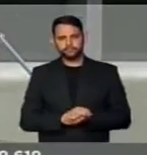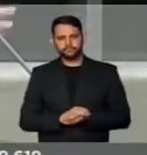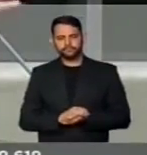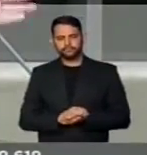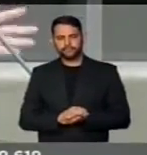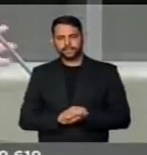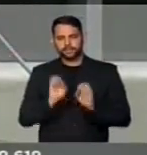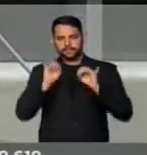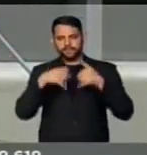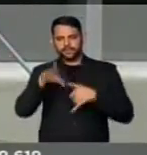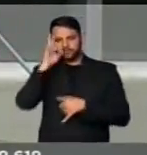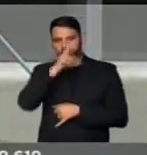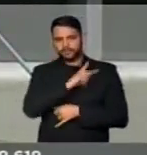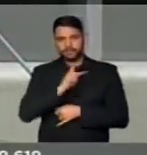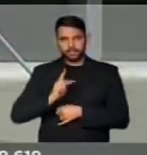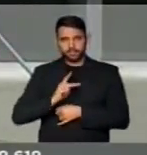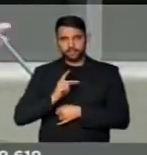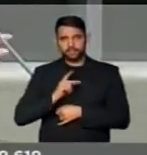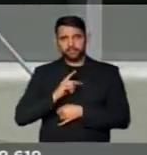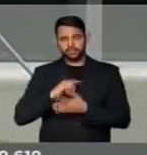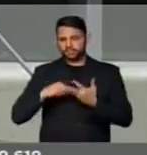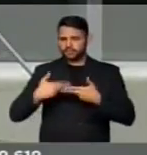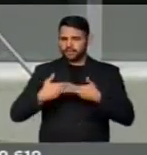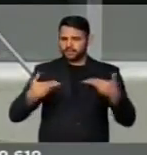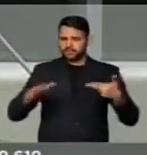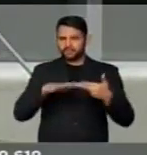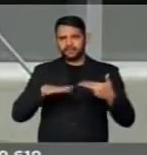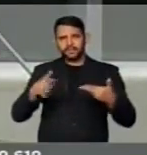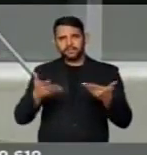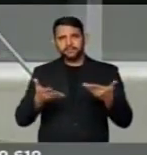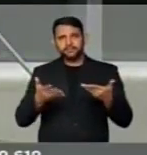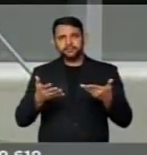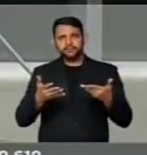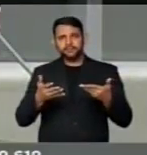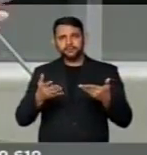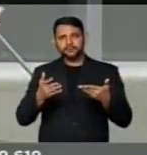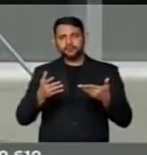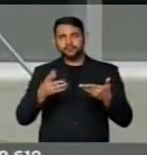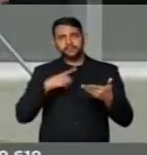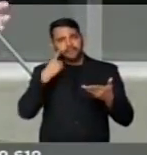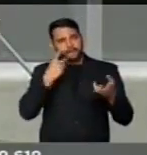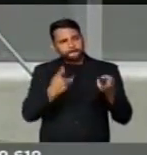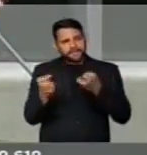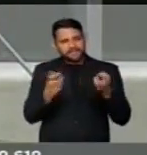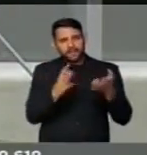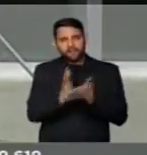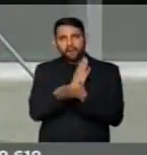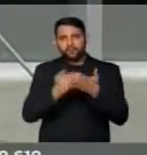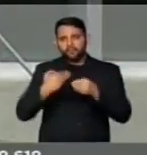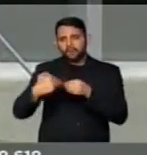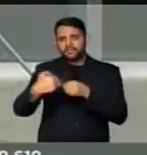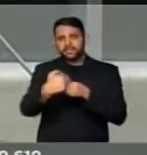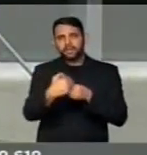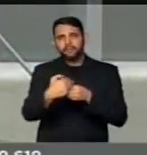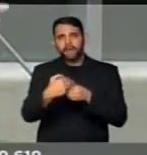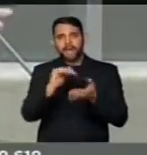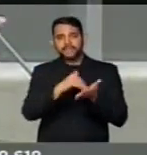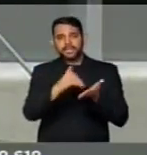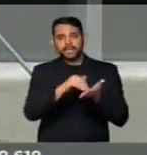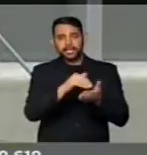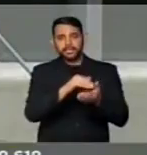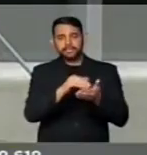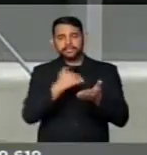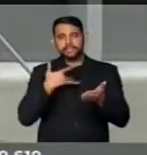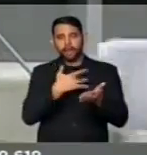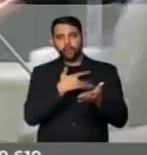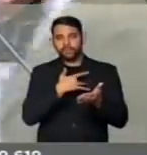presidente, só para concluir, senhor presidente, diversas vezes você observa que nos municípios as secretarias de saúde